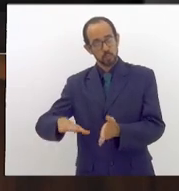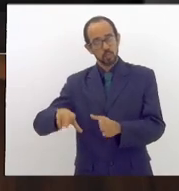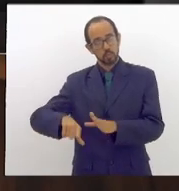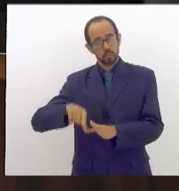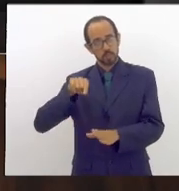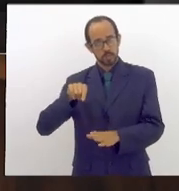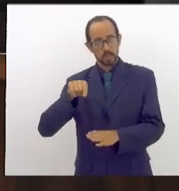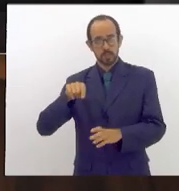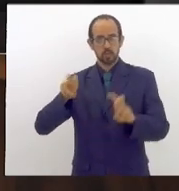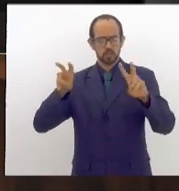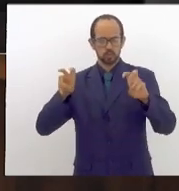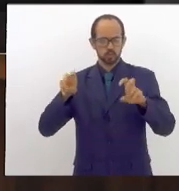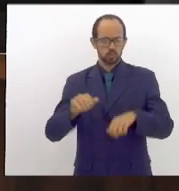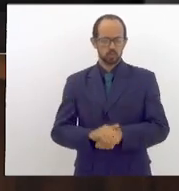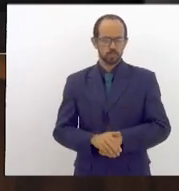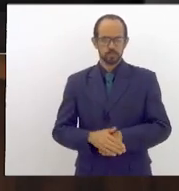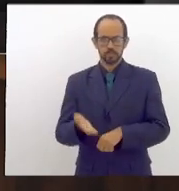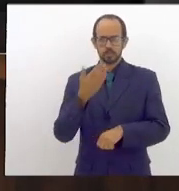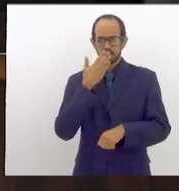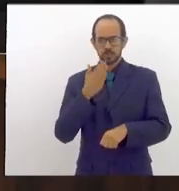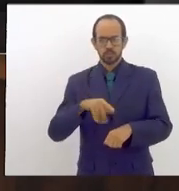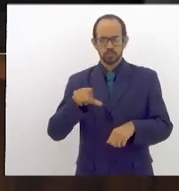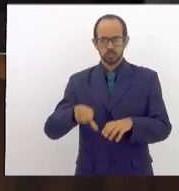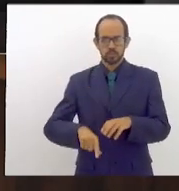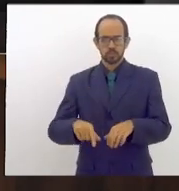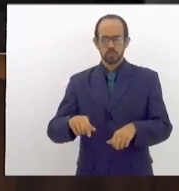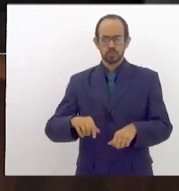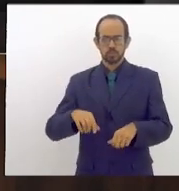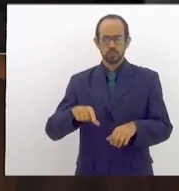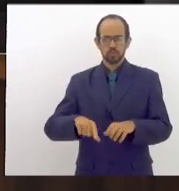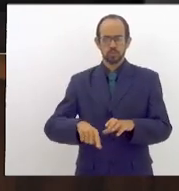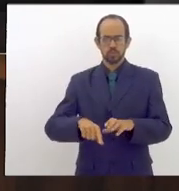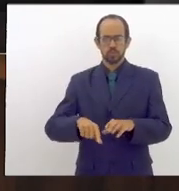a sobre a mesa requerimento de destaque em